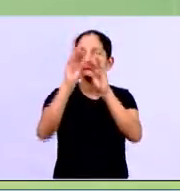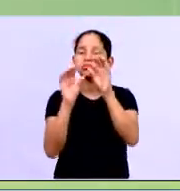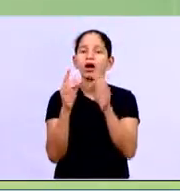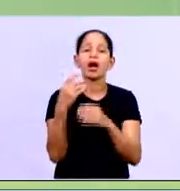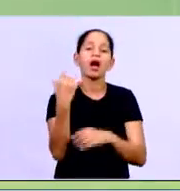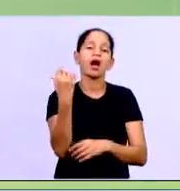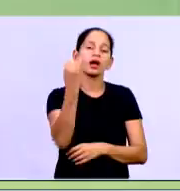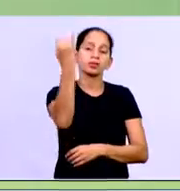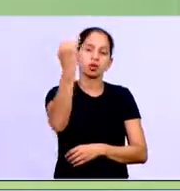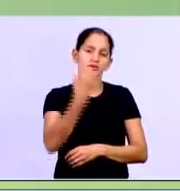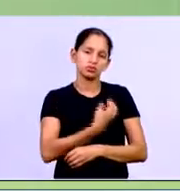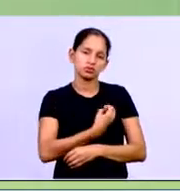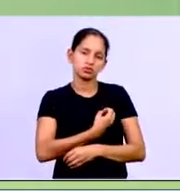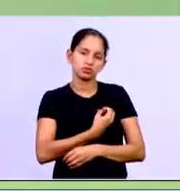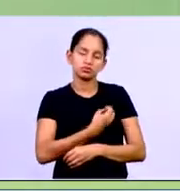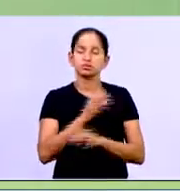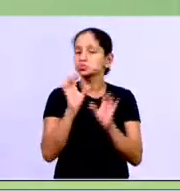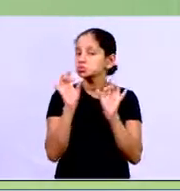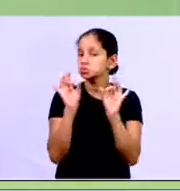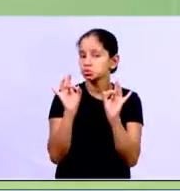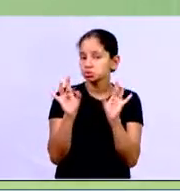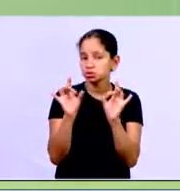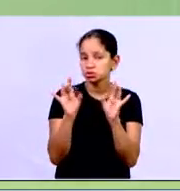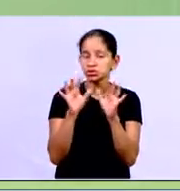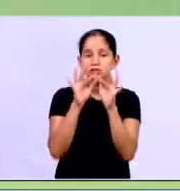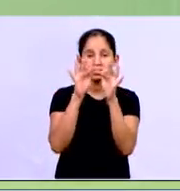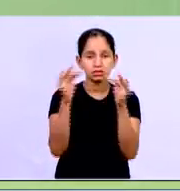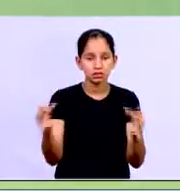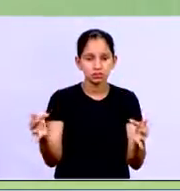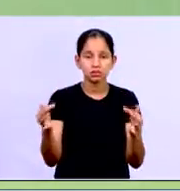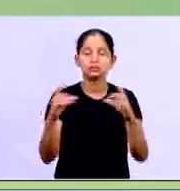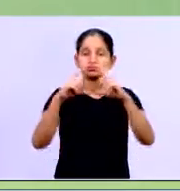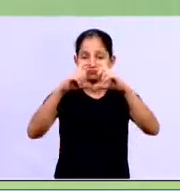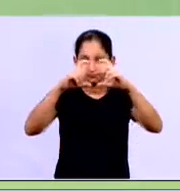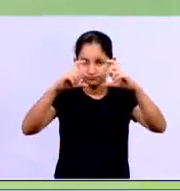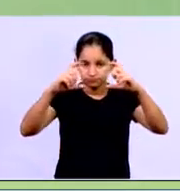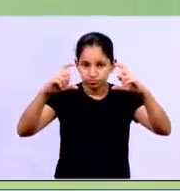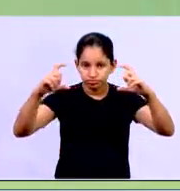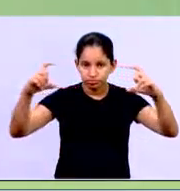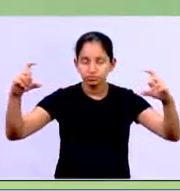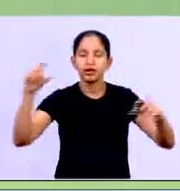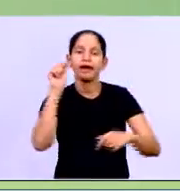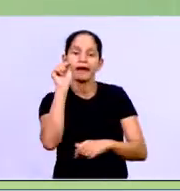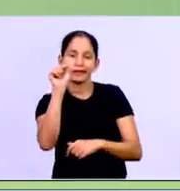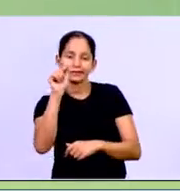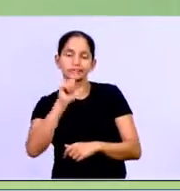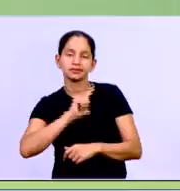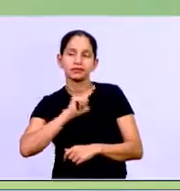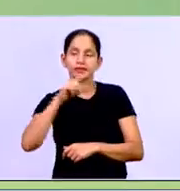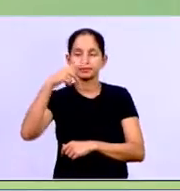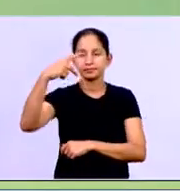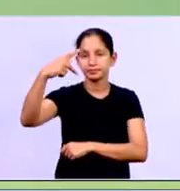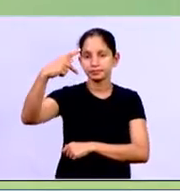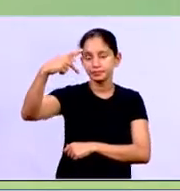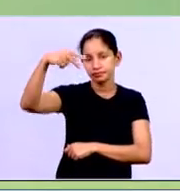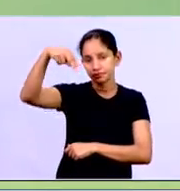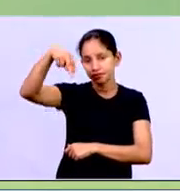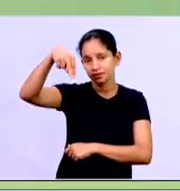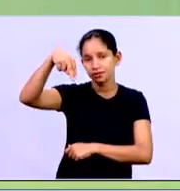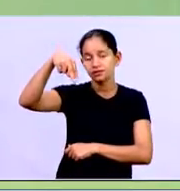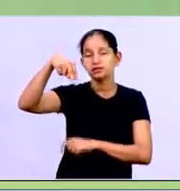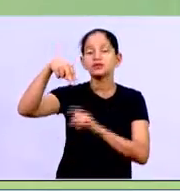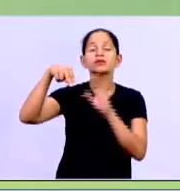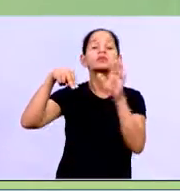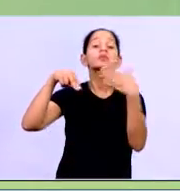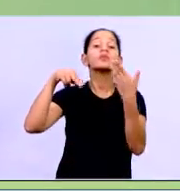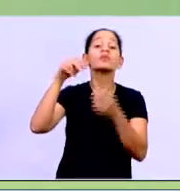lugar. Só para vocês, só para destacar aqui, então você, ó, PN, vai ser o quê? O A é o